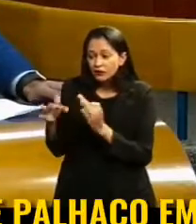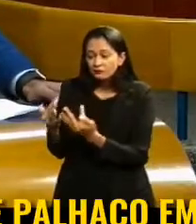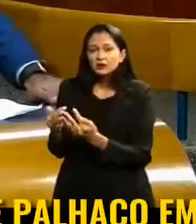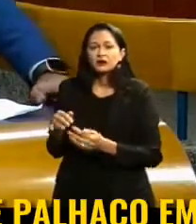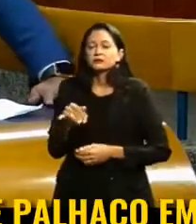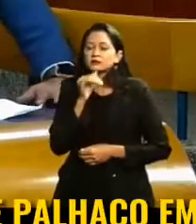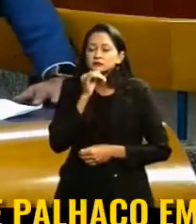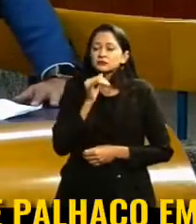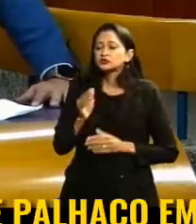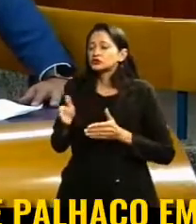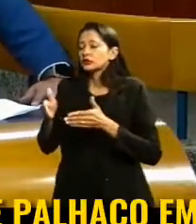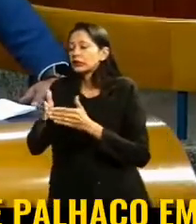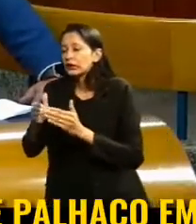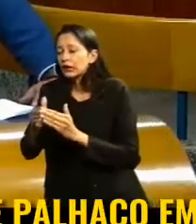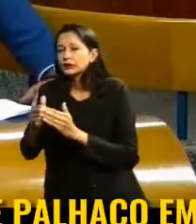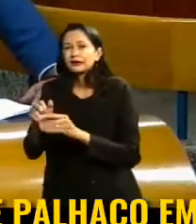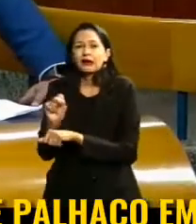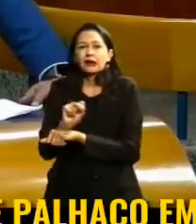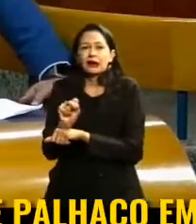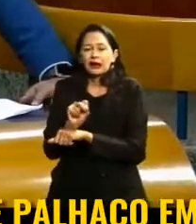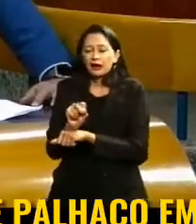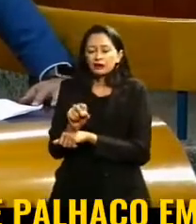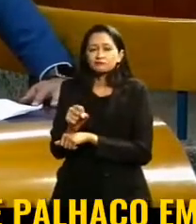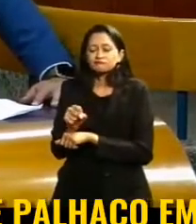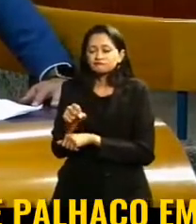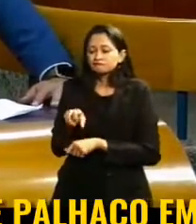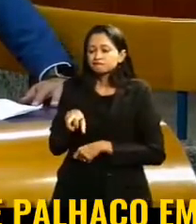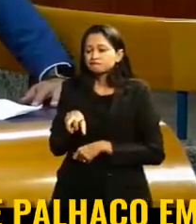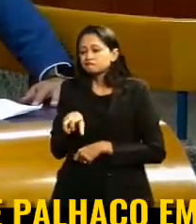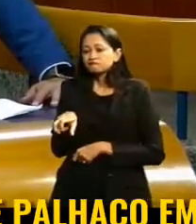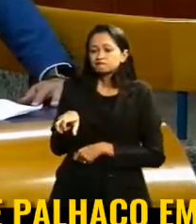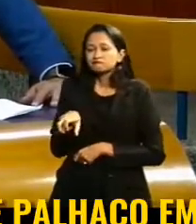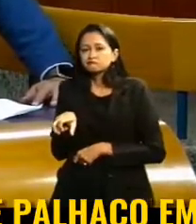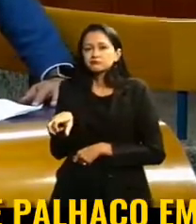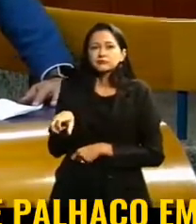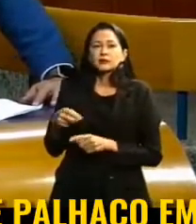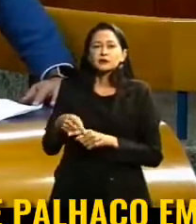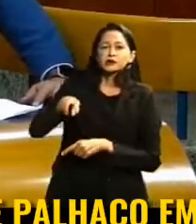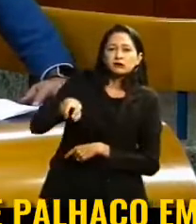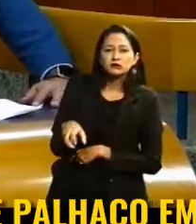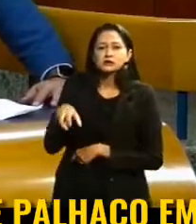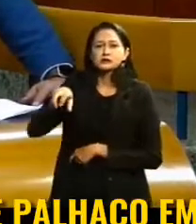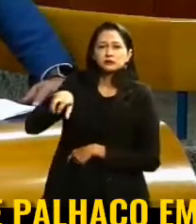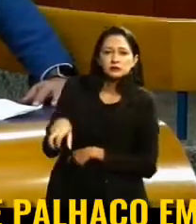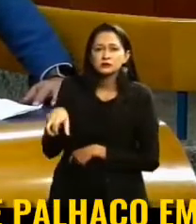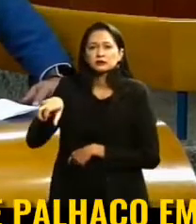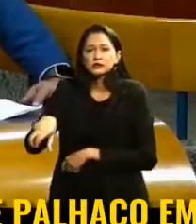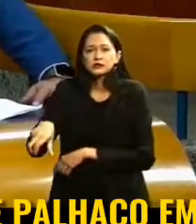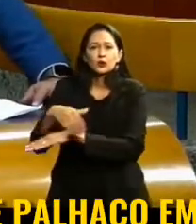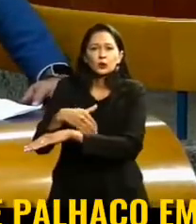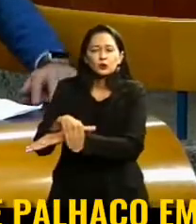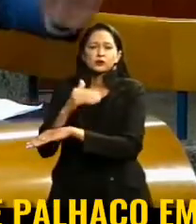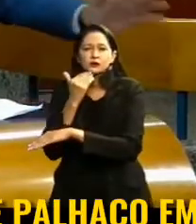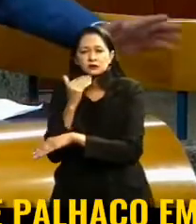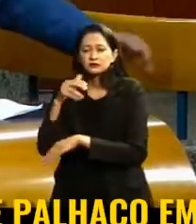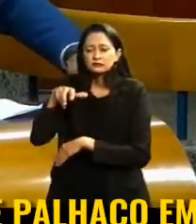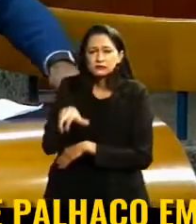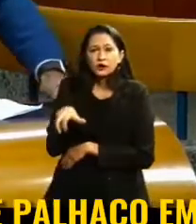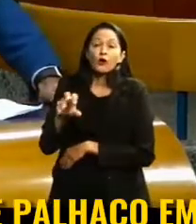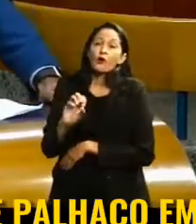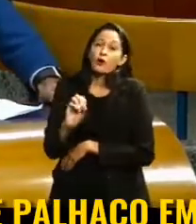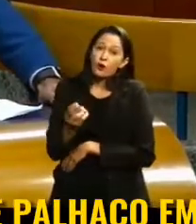em casa para entrar na sua casa com o carro, e não tem jeito de entrar, que a erosão na porta é muito grande. Ou às vezes o carro